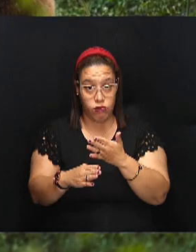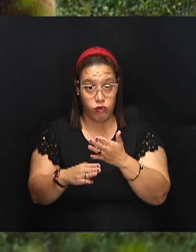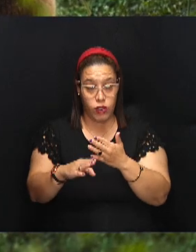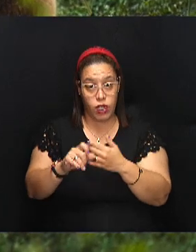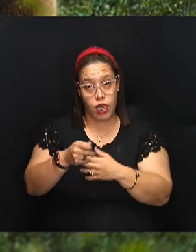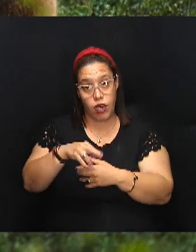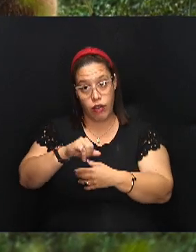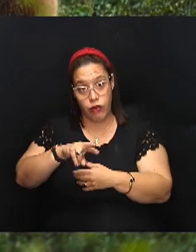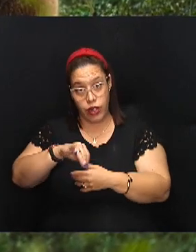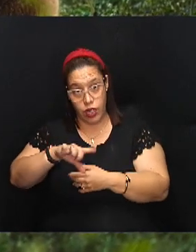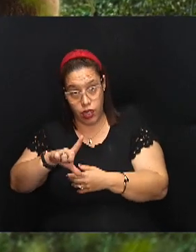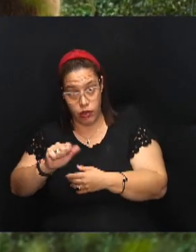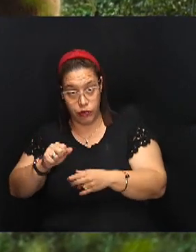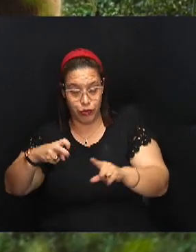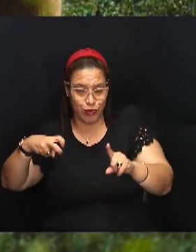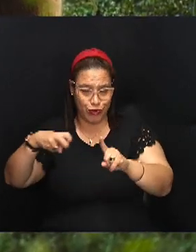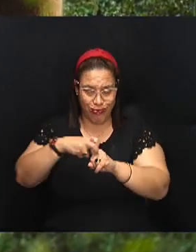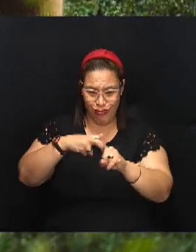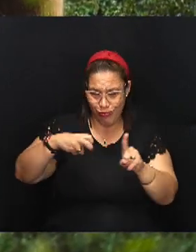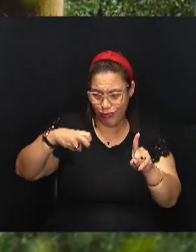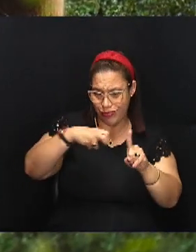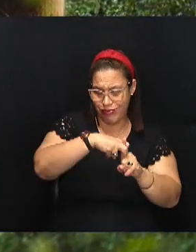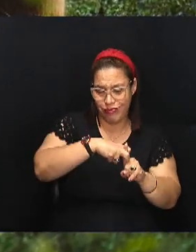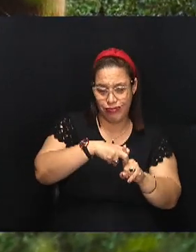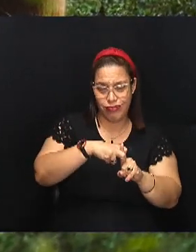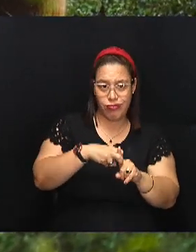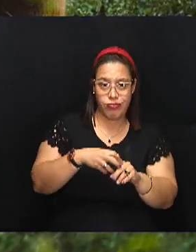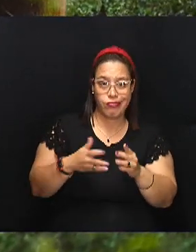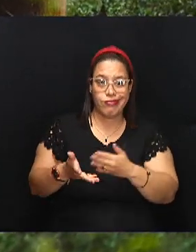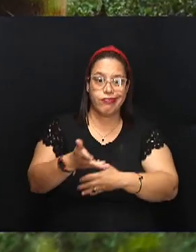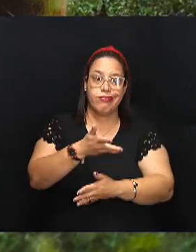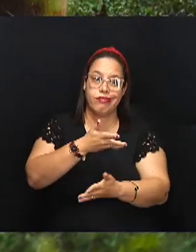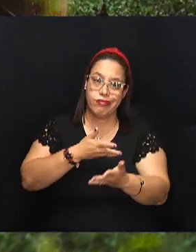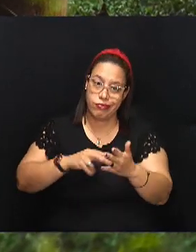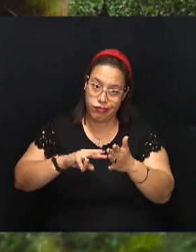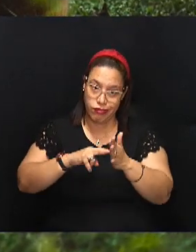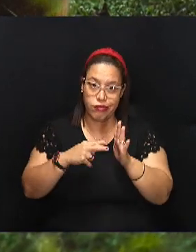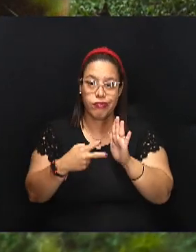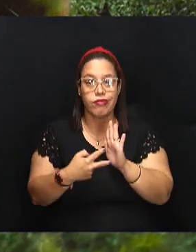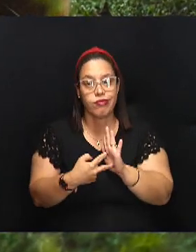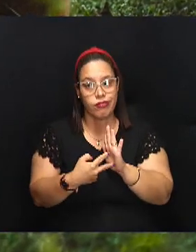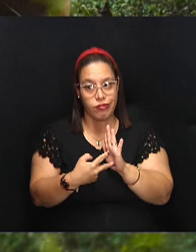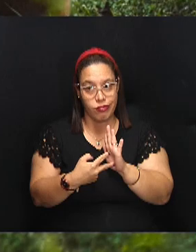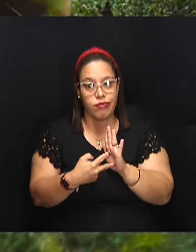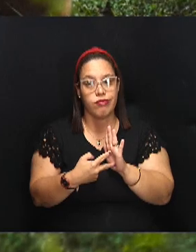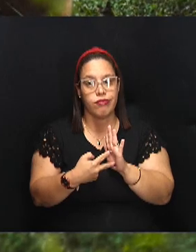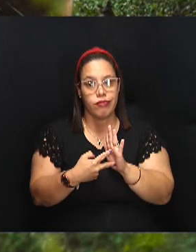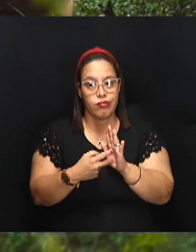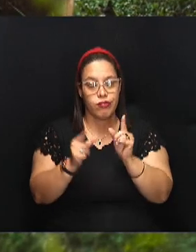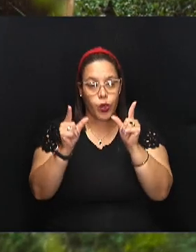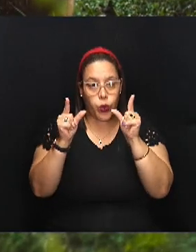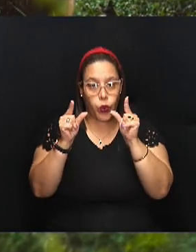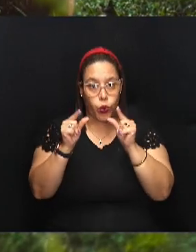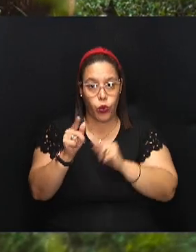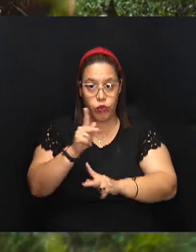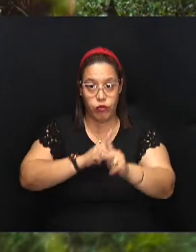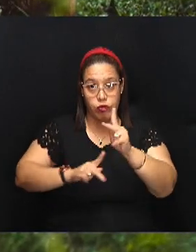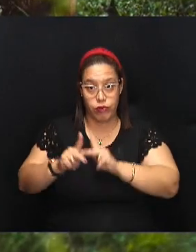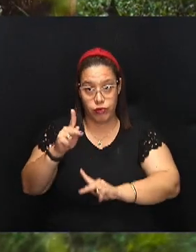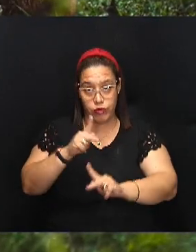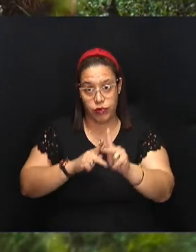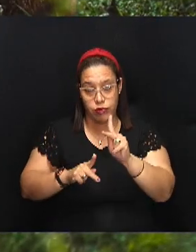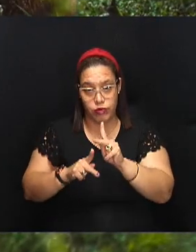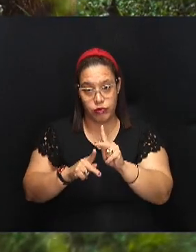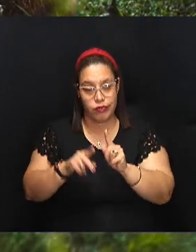canaviais, e atropelamentos ainda contribuem significativamente para a redução da população